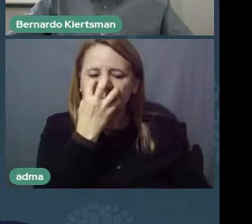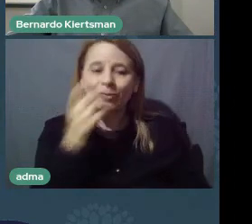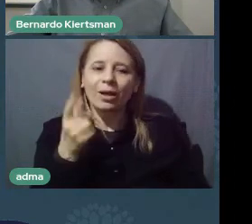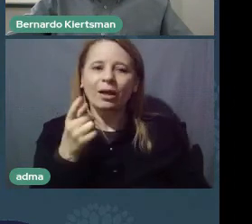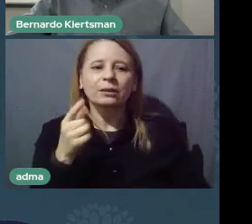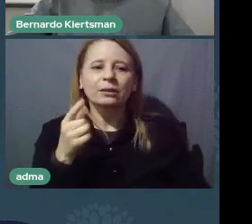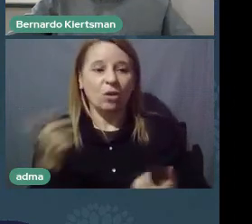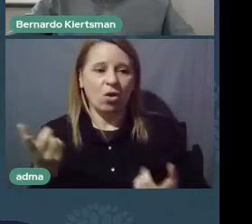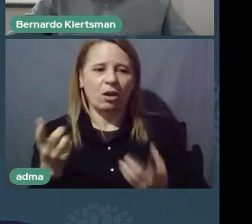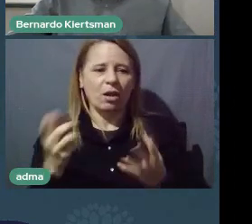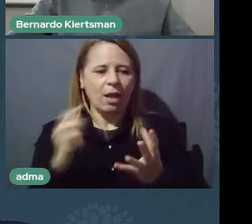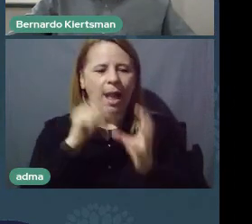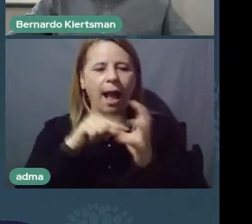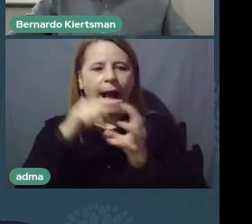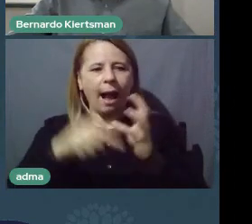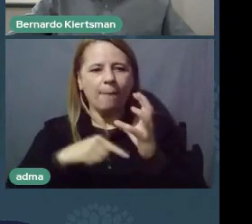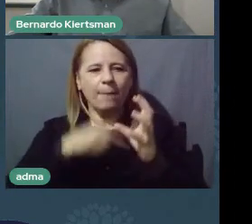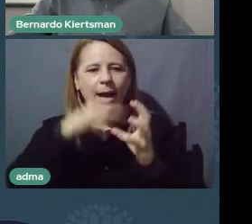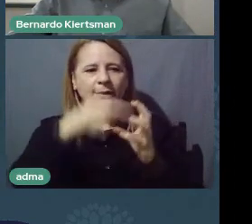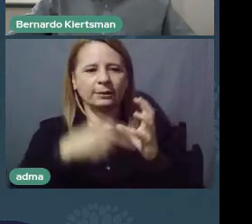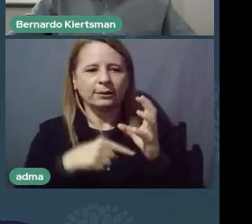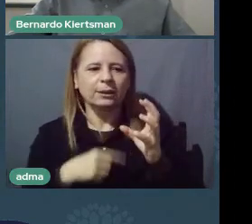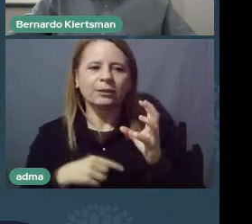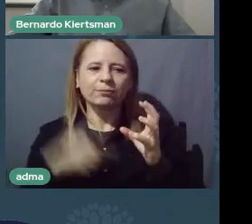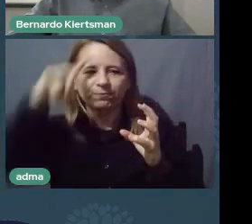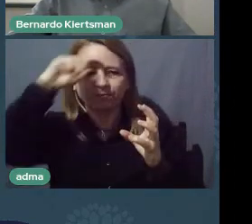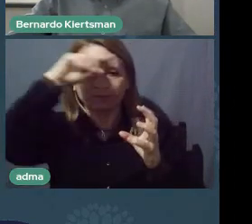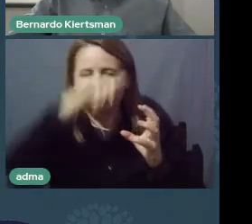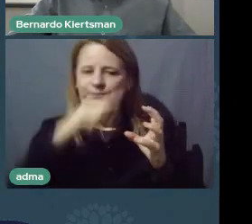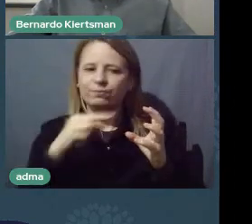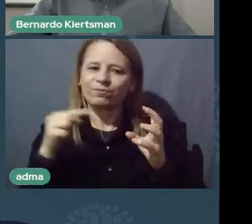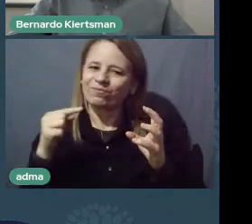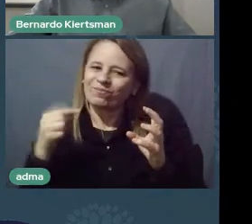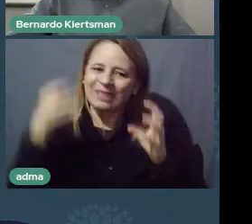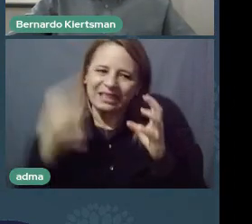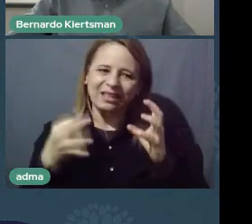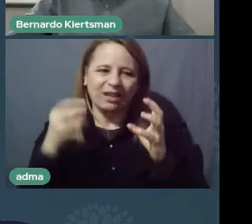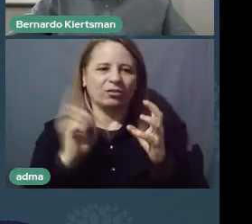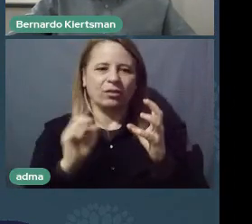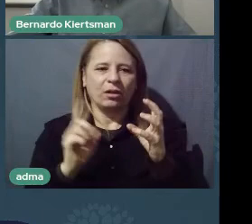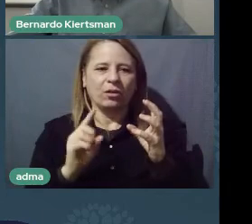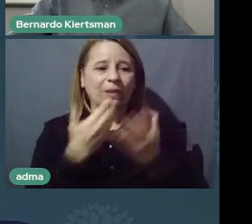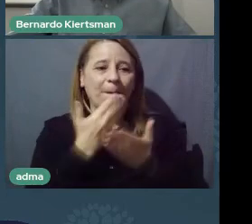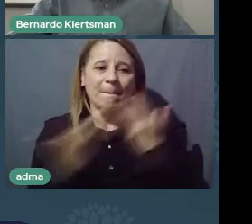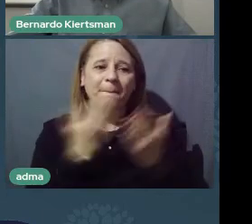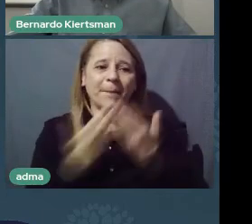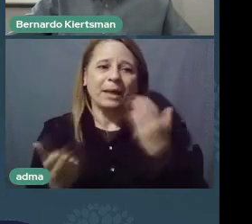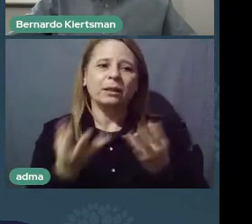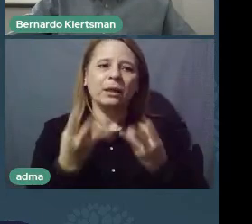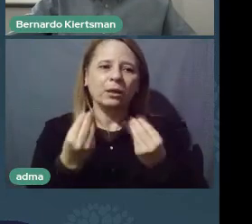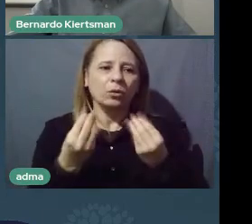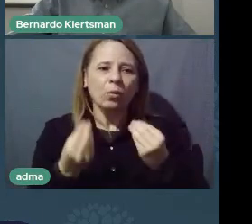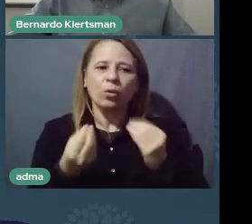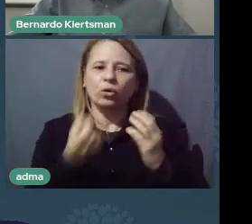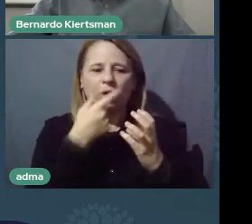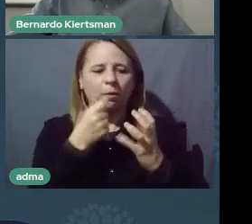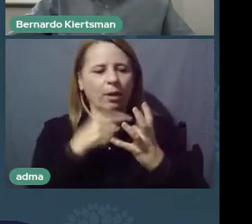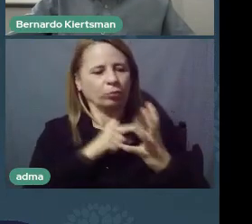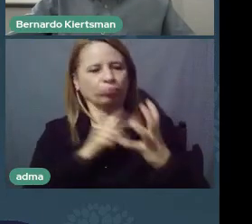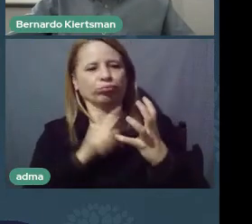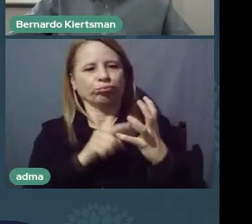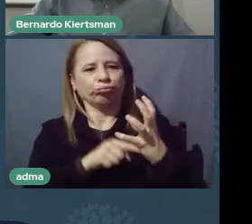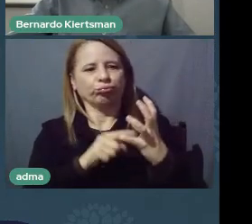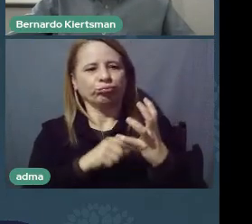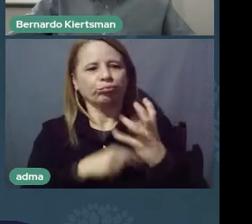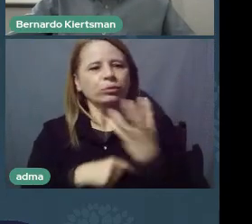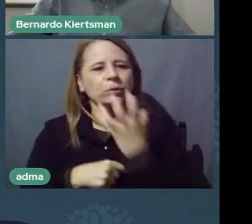olha o tamanho dessa máscara, quer dizer, ela está perdendo muito a quantidade